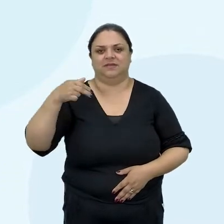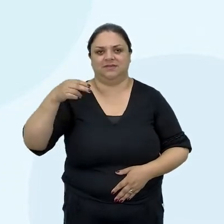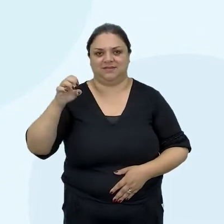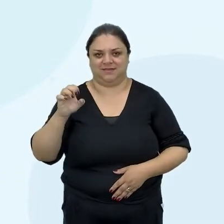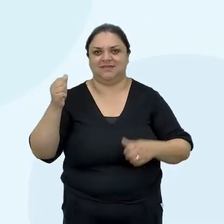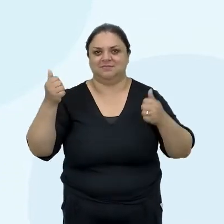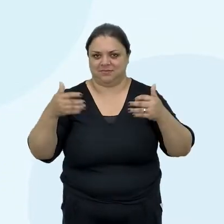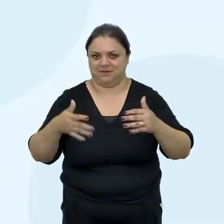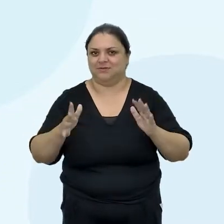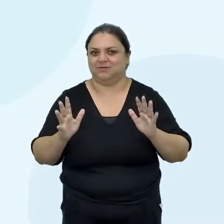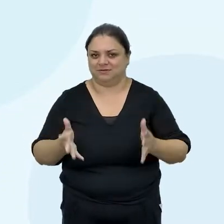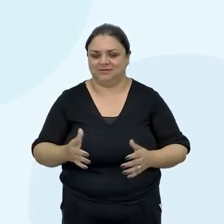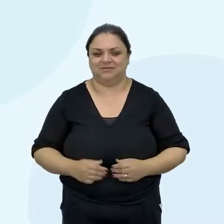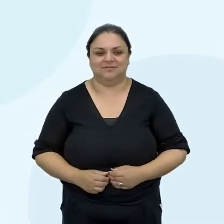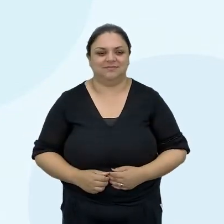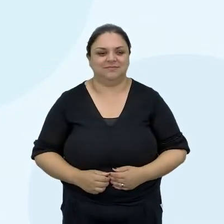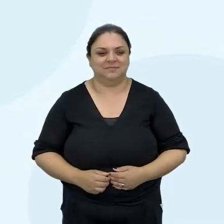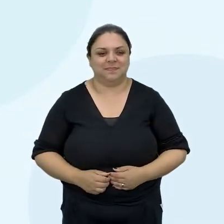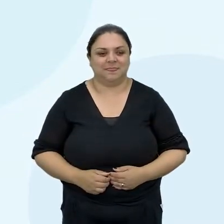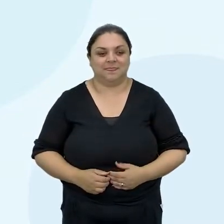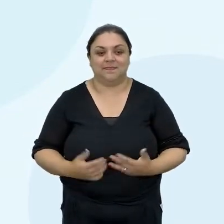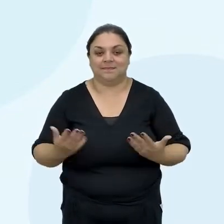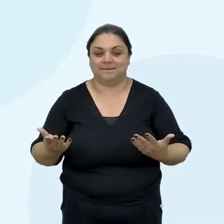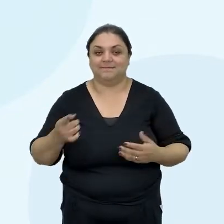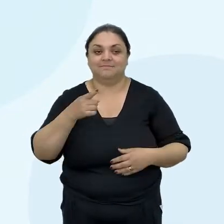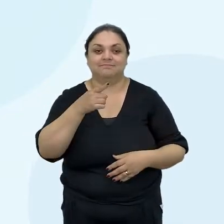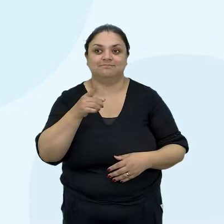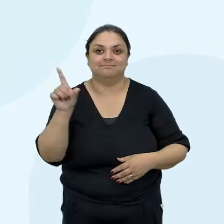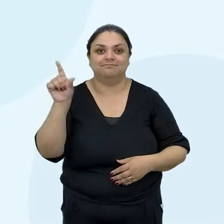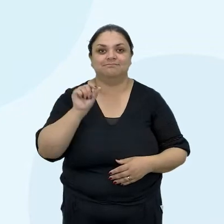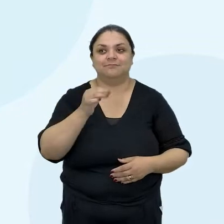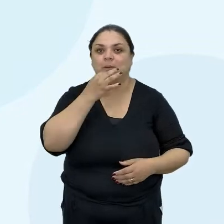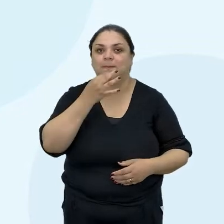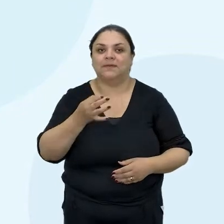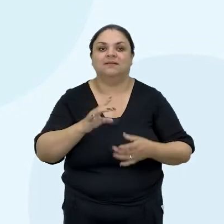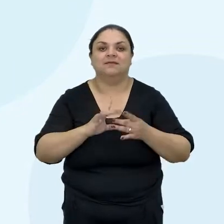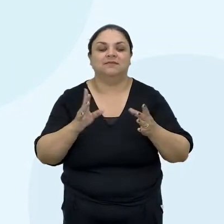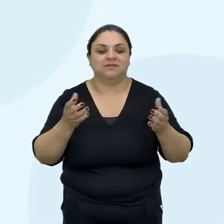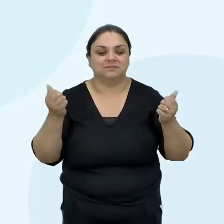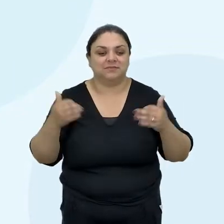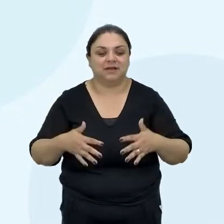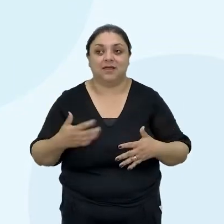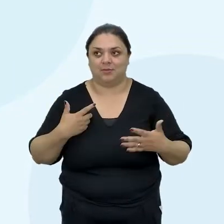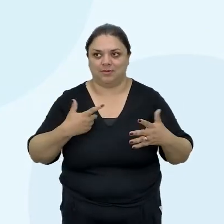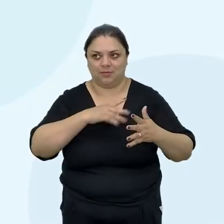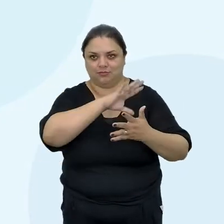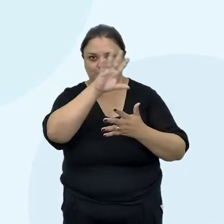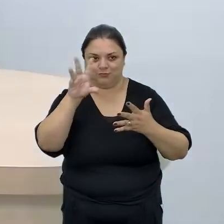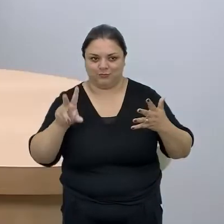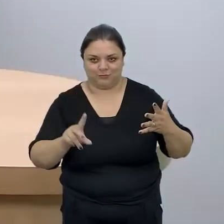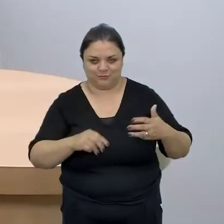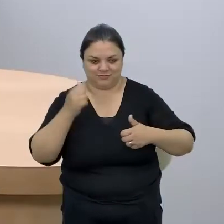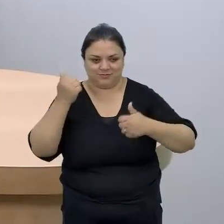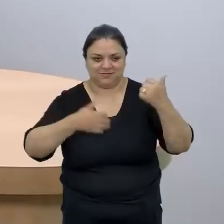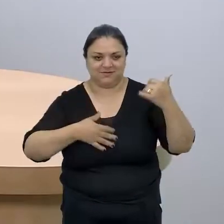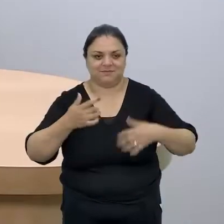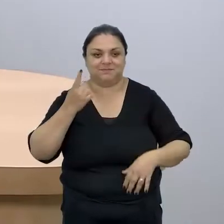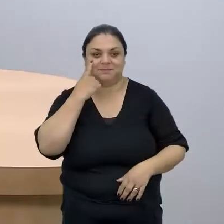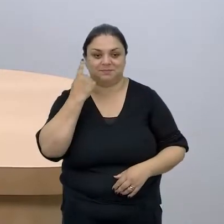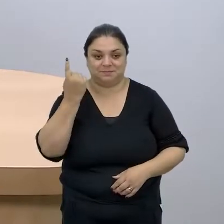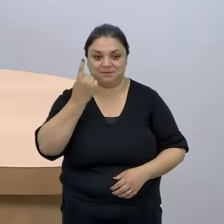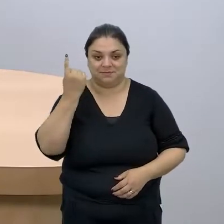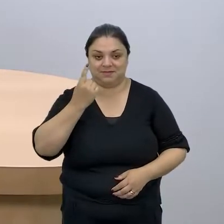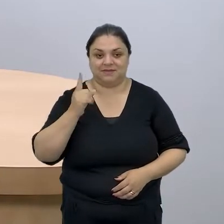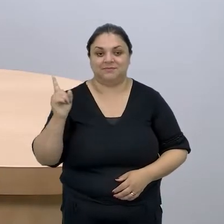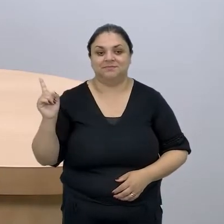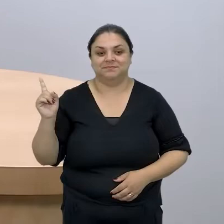E aí, vamos lá. Você gostaria de comentar alguma coisa aqui? Eu quero explorar tudo. Posso? Deve, então, tá bom. por favor. Primeiro a gente tem que ver que